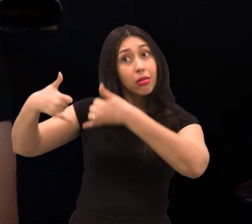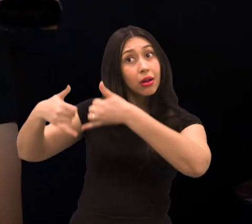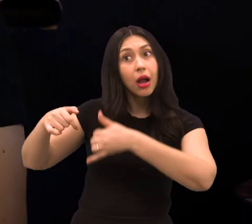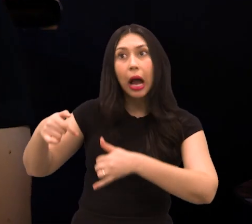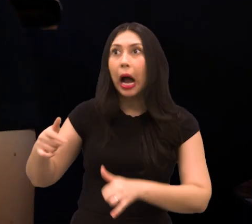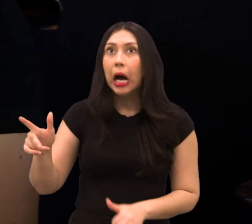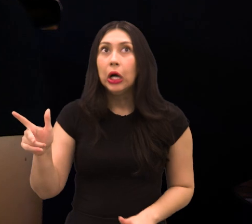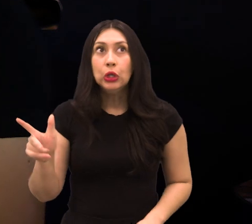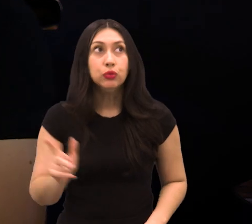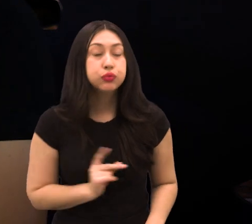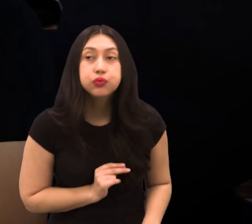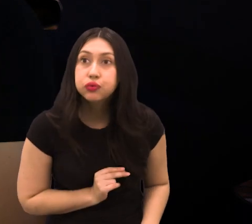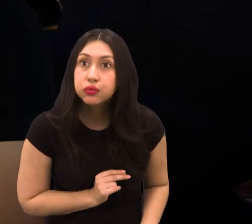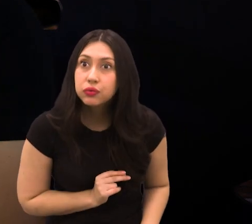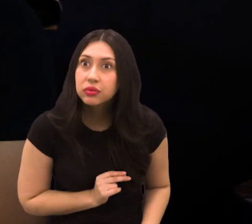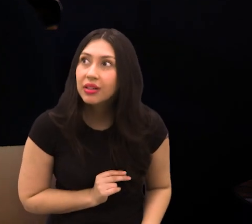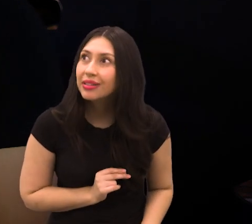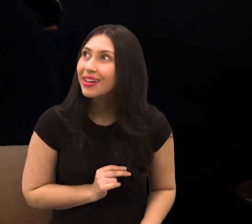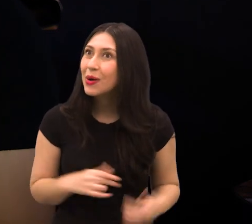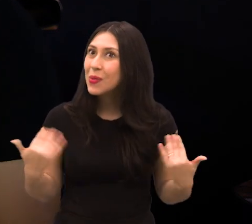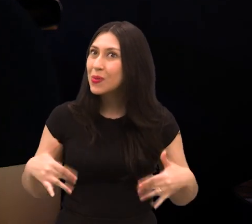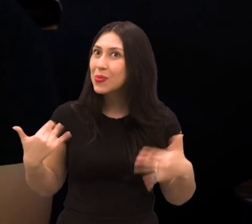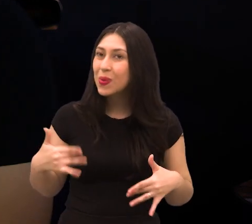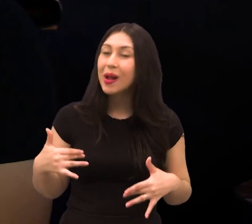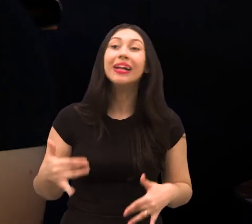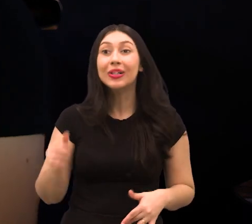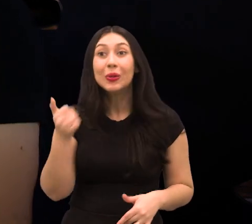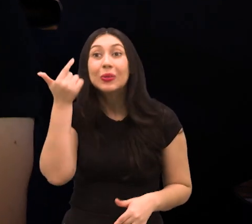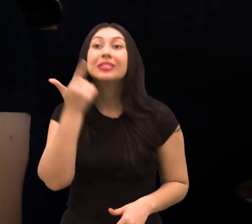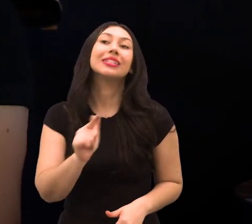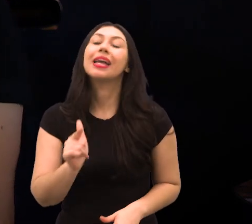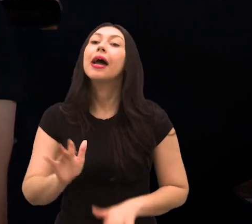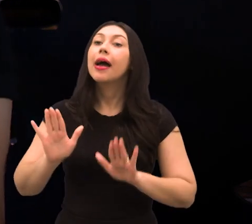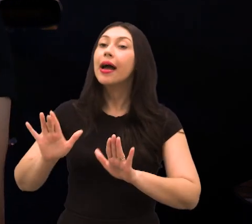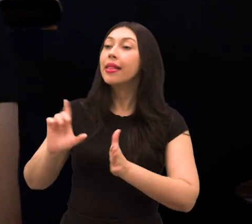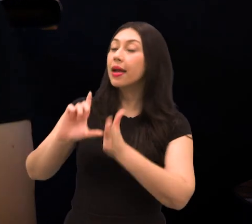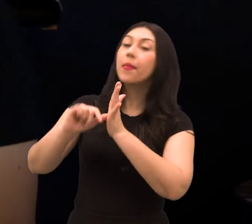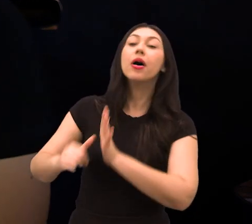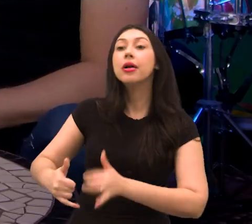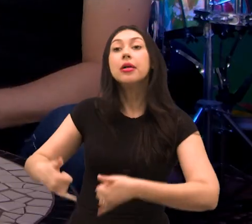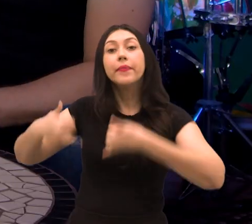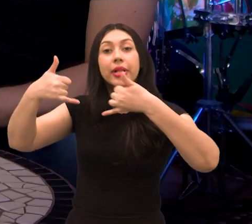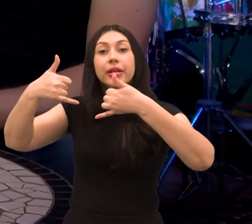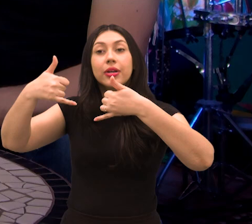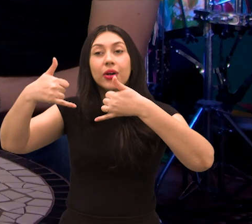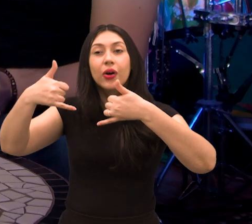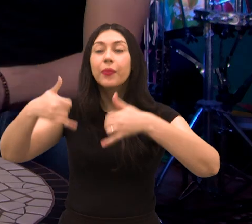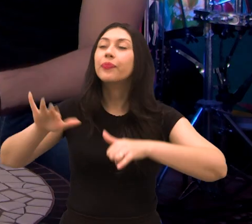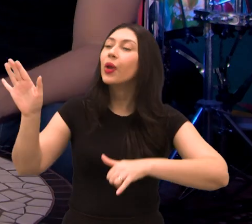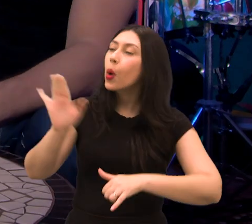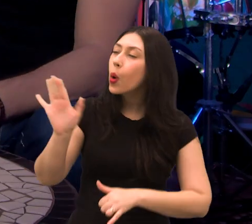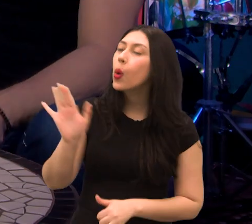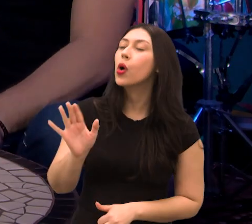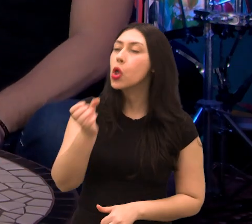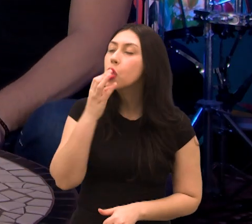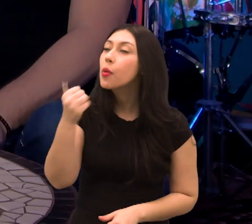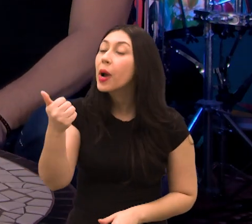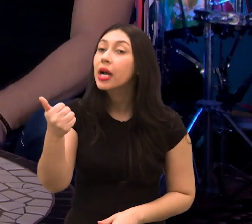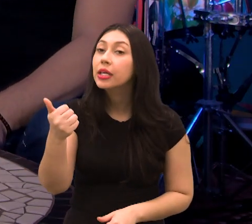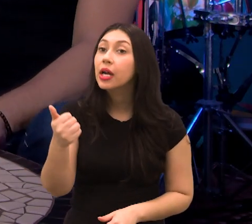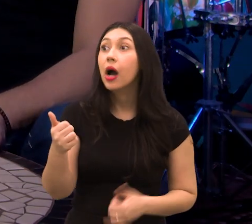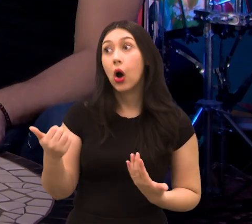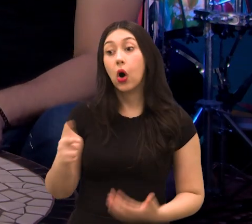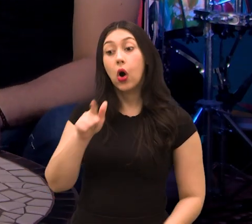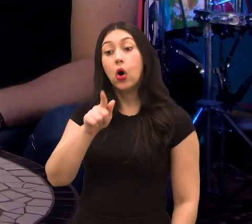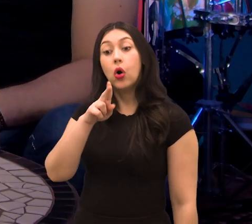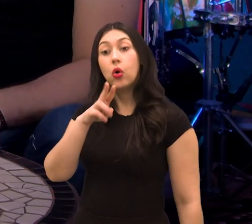ligar. Caramba, bicho, deve ter rolado já, né? Opa! Aí depois o Hélio me ligou, falou, Pelé, tudo bem? Cara, é o seguinte,